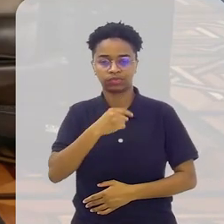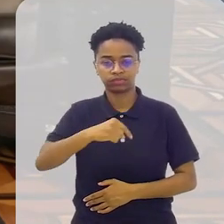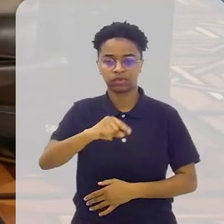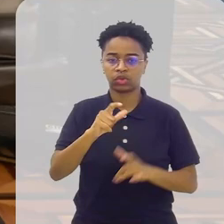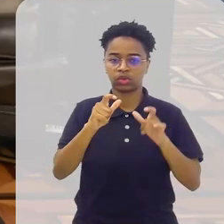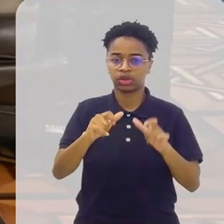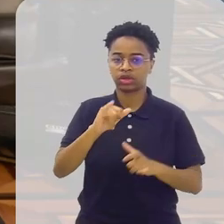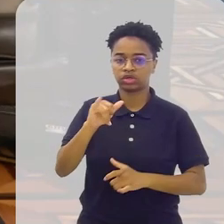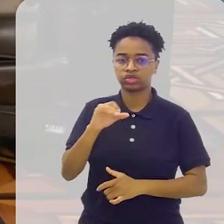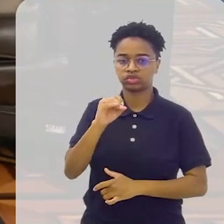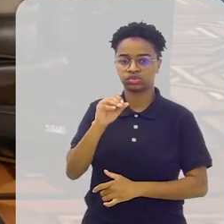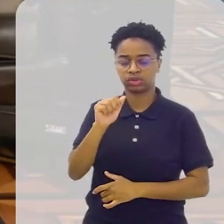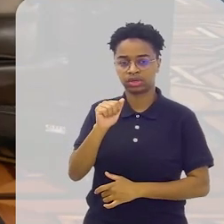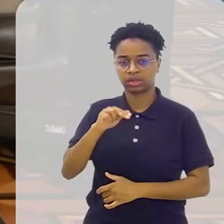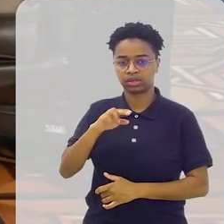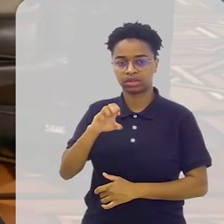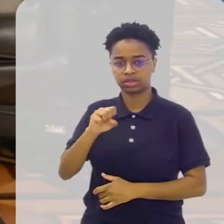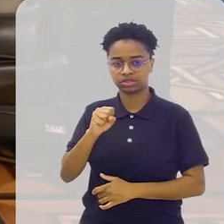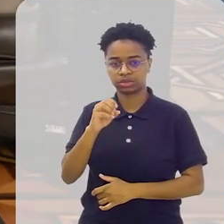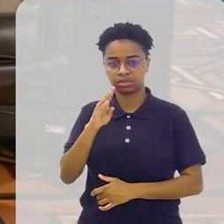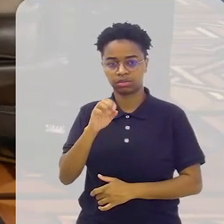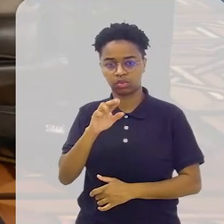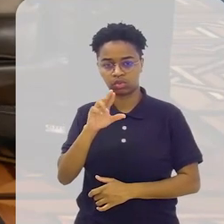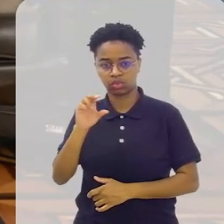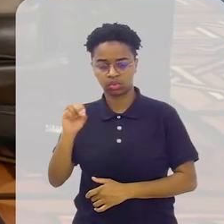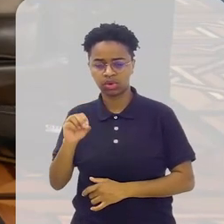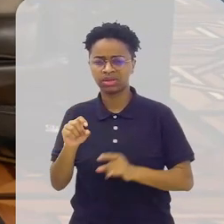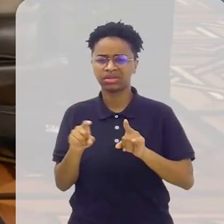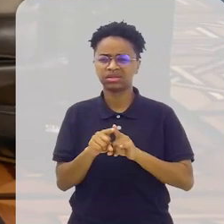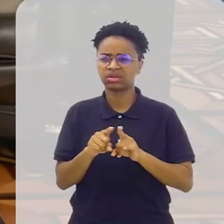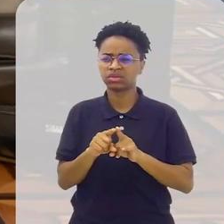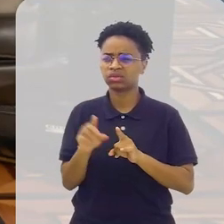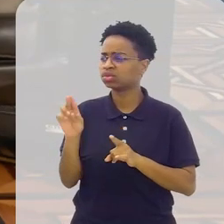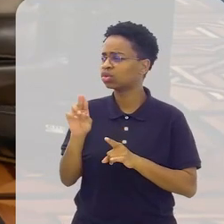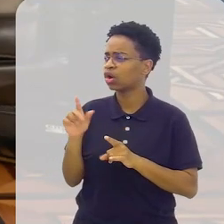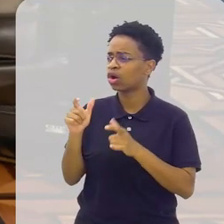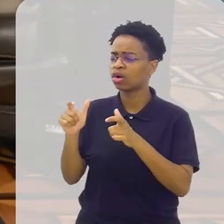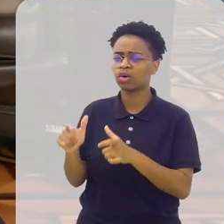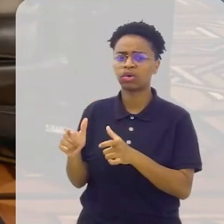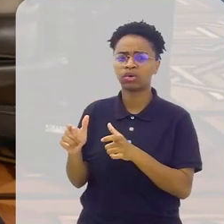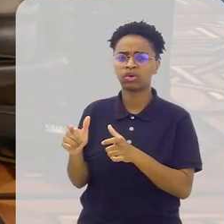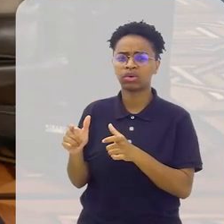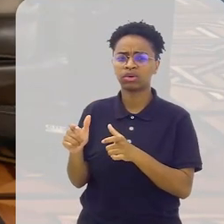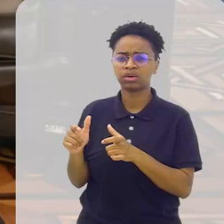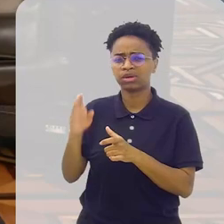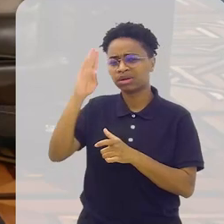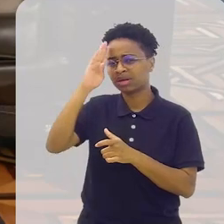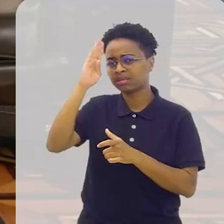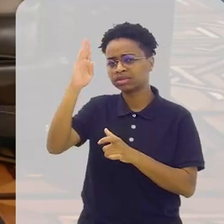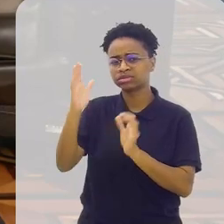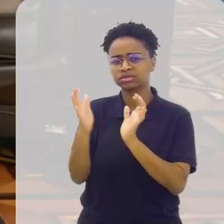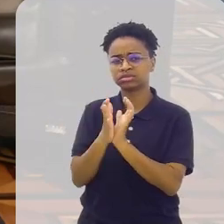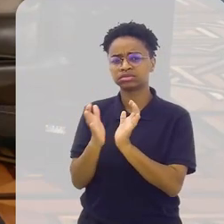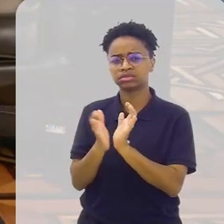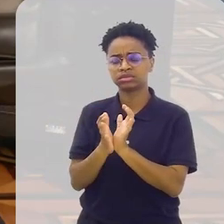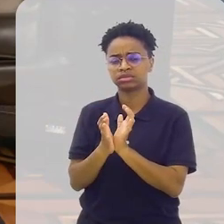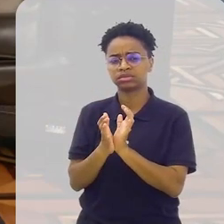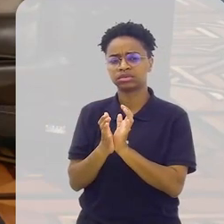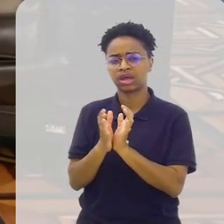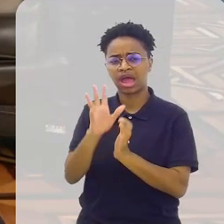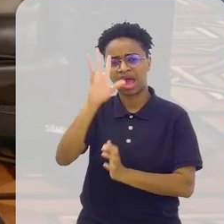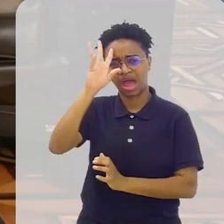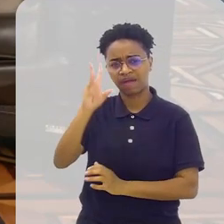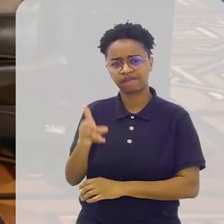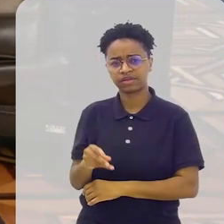oportunidade de ir jorrando esbuco né no lesoto e também na eu esqueci como é que é o nome mesmo da